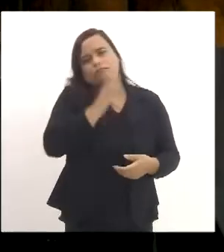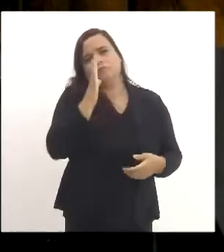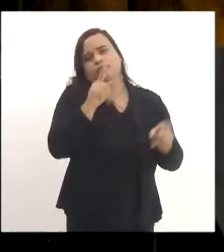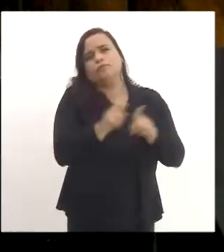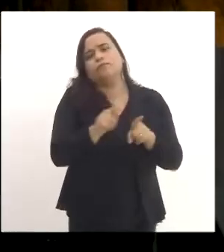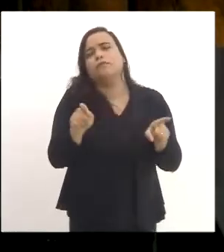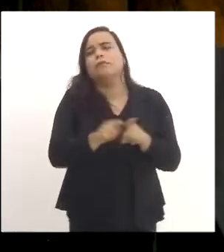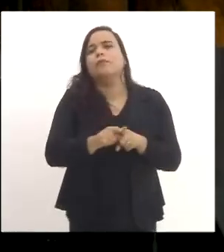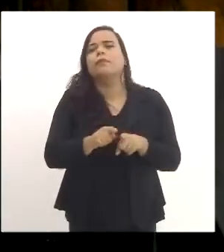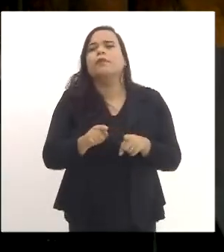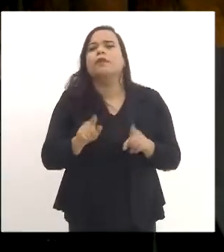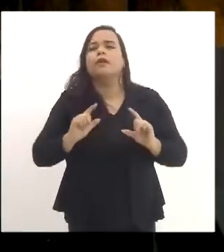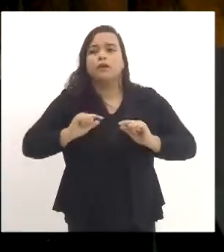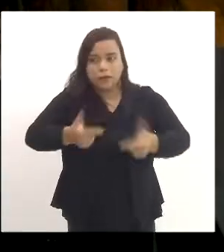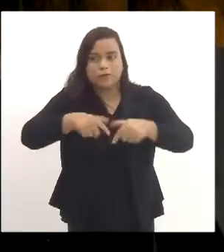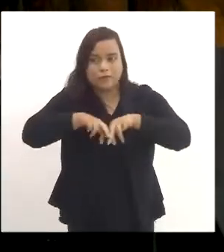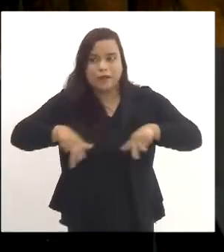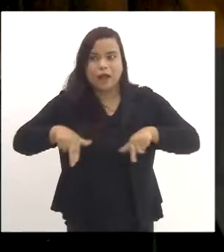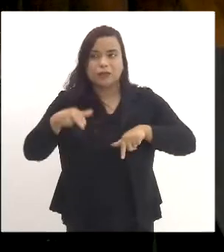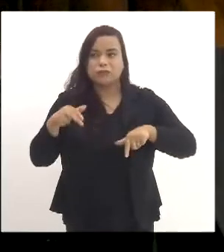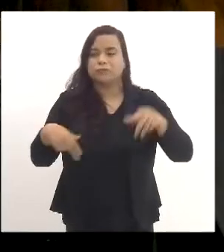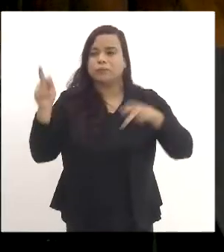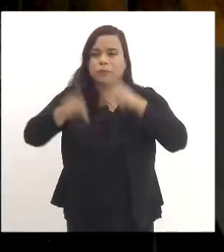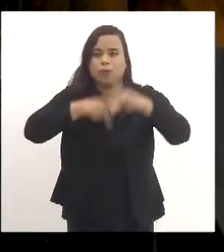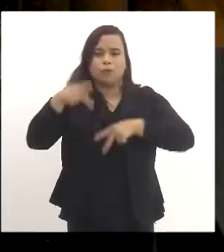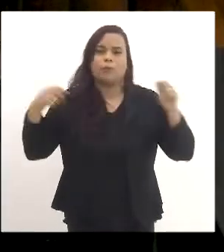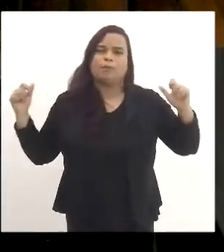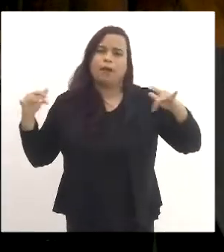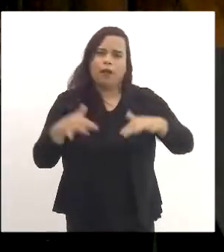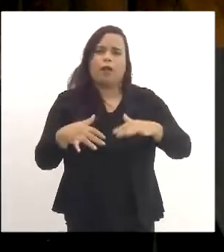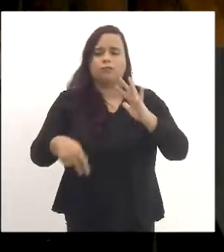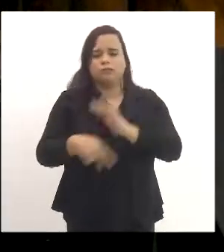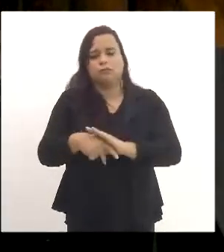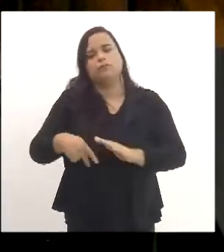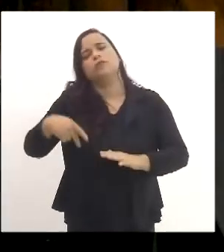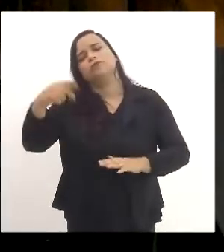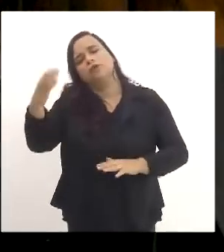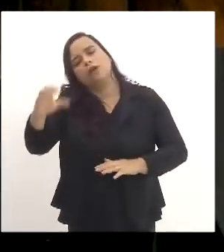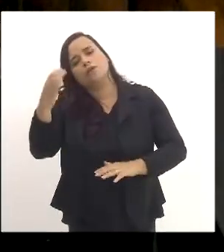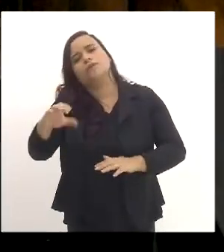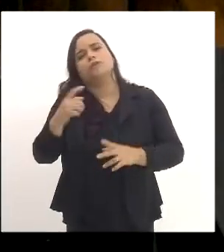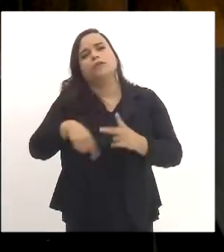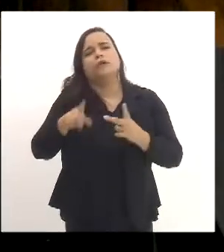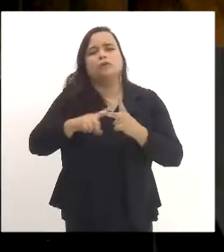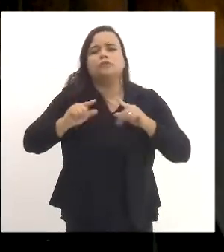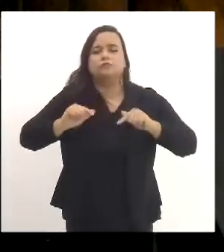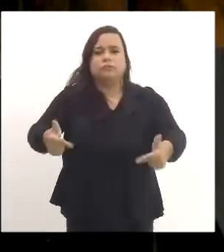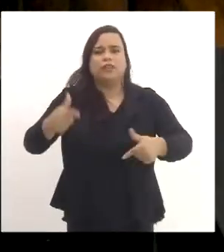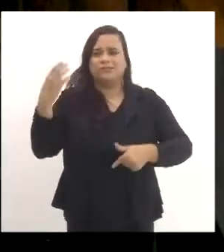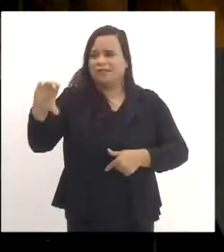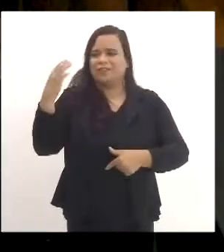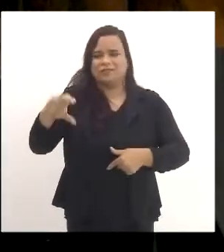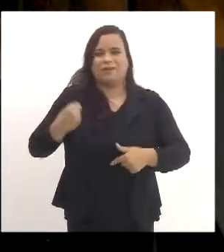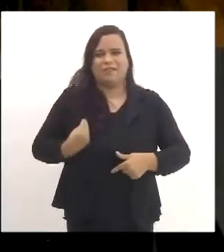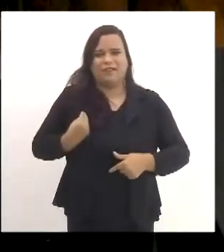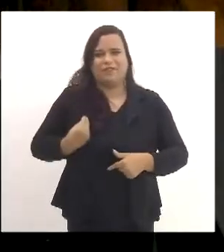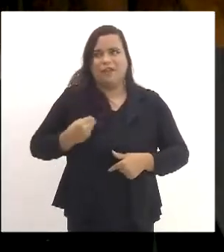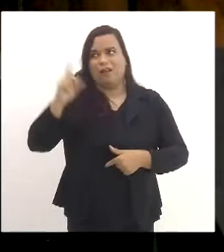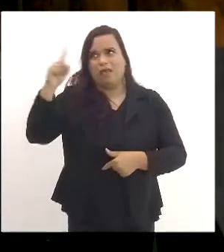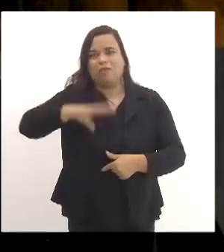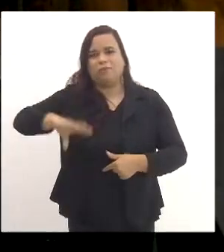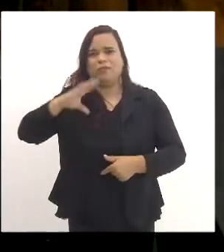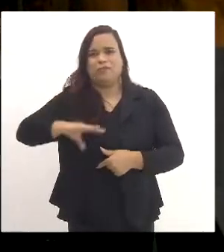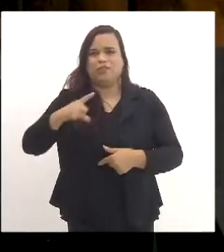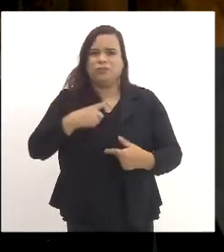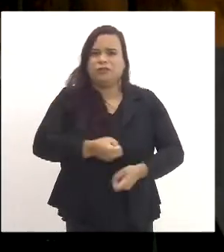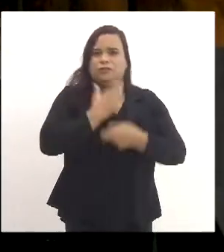desde logo, as iniciativas de popularização da ciência, como a iniciativa Ciência Viva, que promovemos em Portugal, inspirada